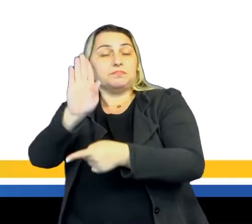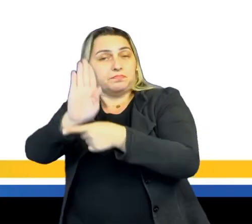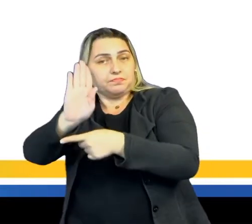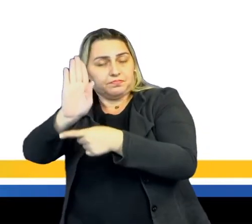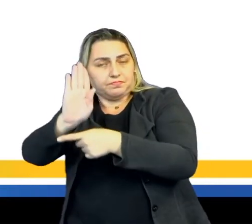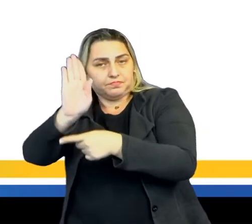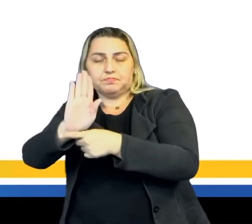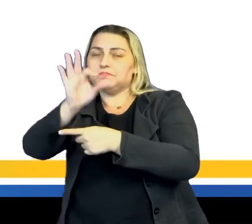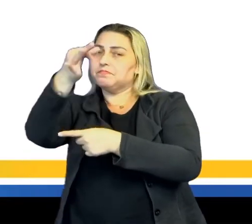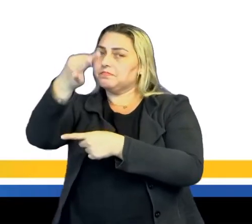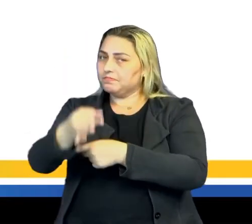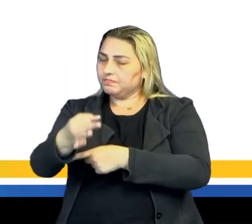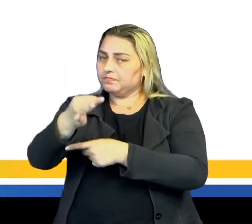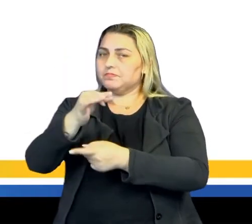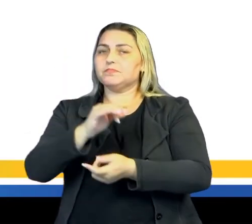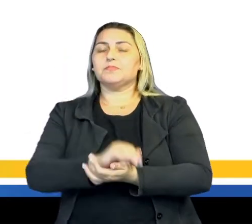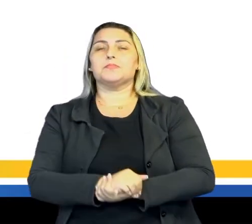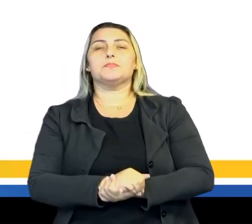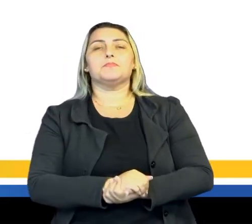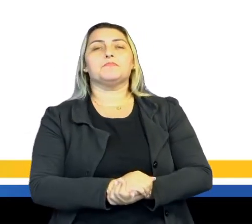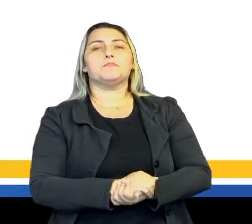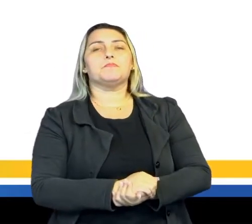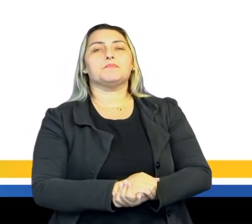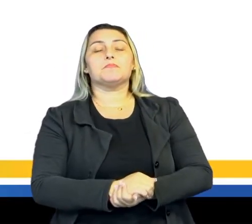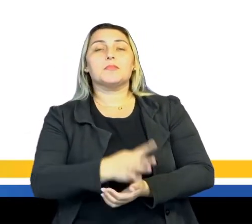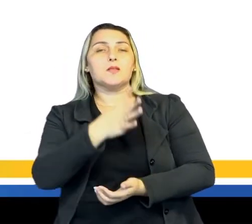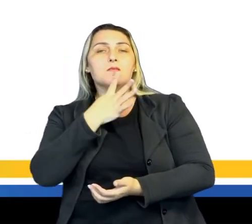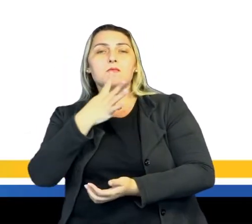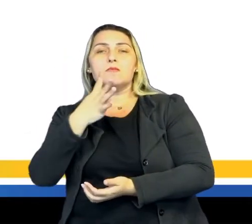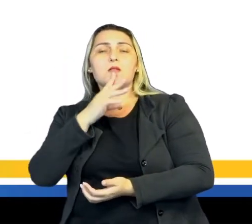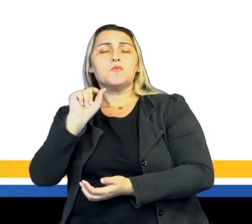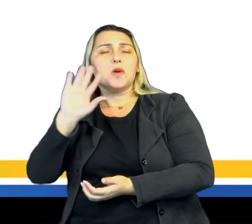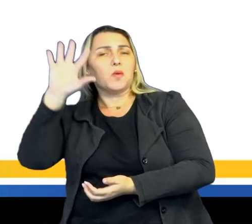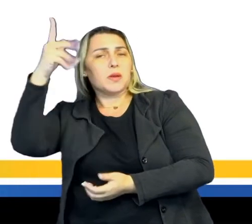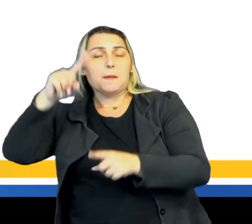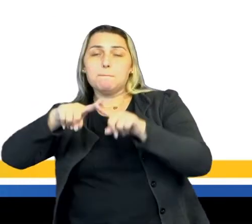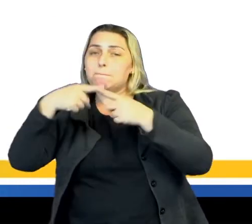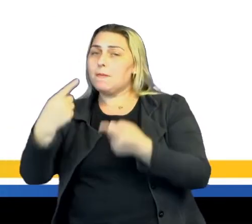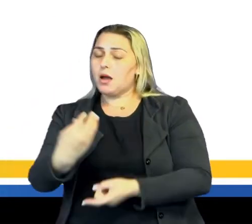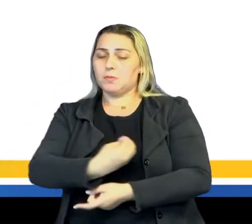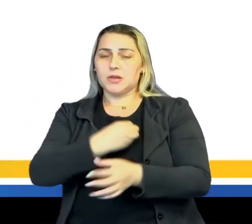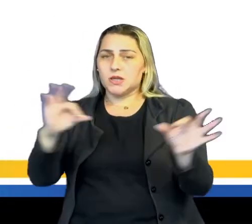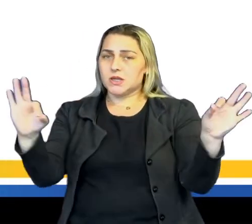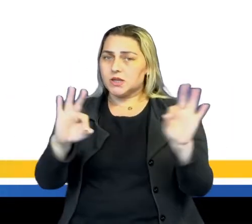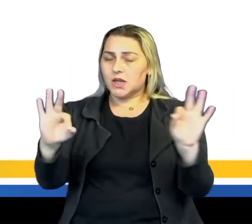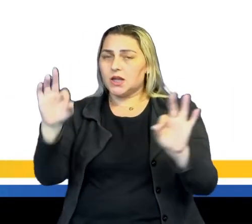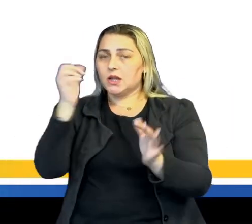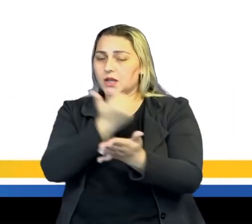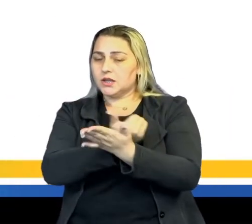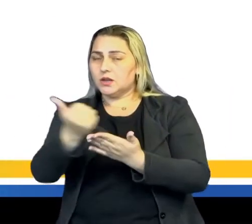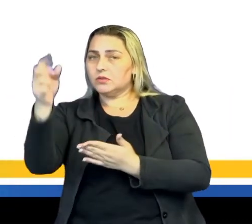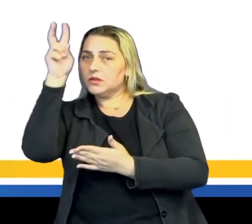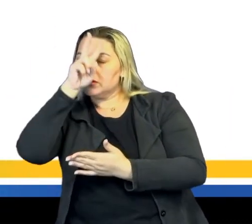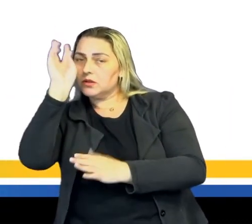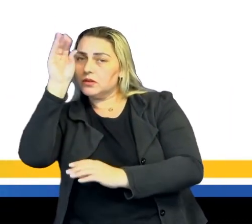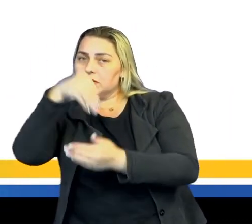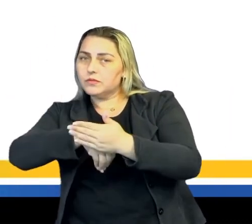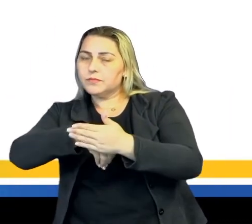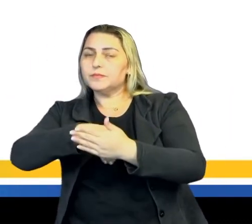B, né? Acertou. Quem marcou aí? Letra B. Conhece os fatos, mas não participa da ação.